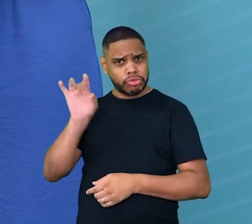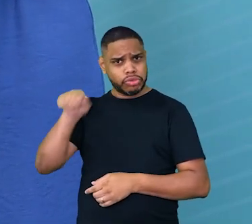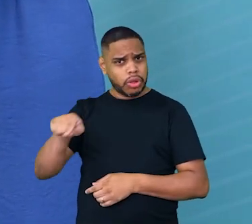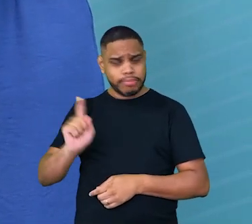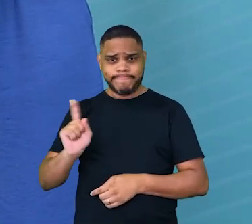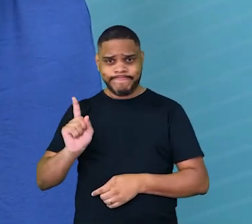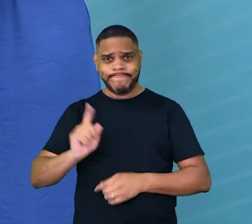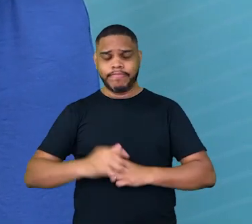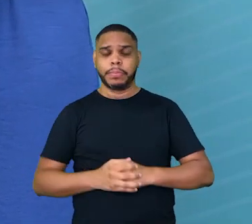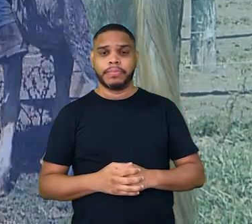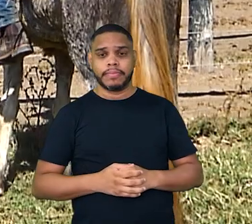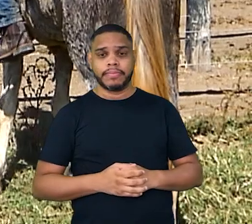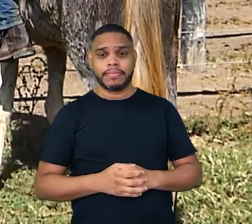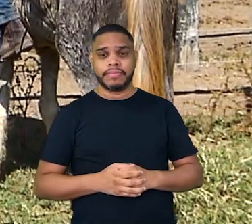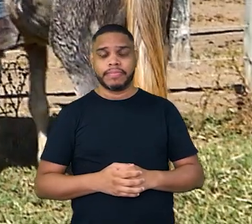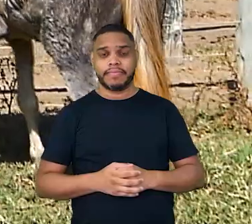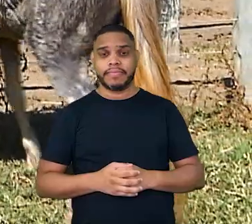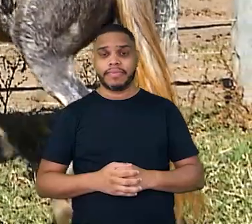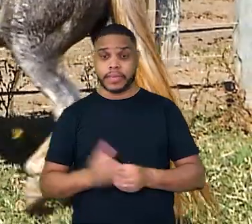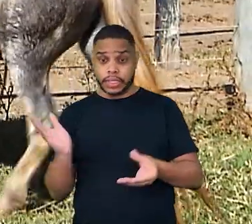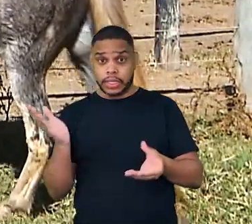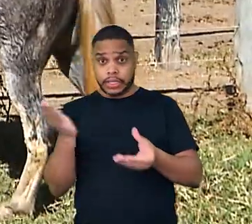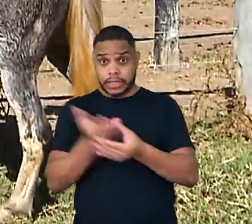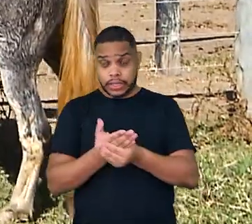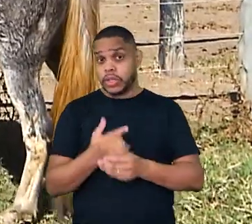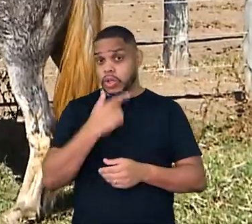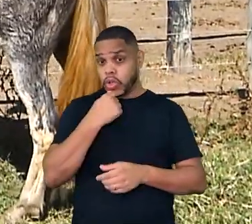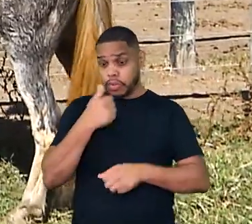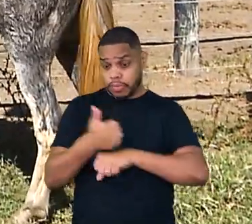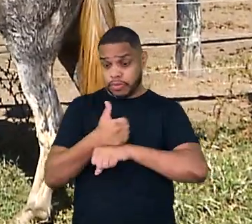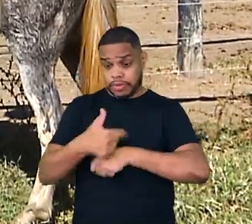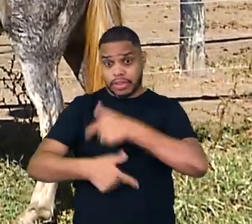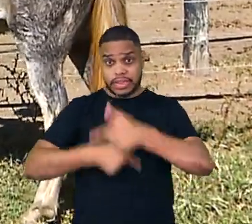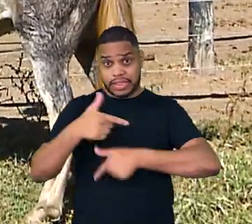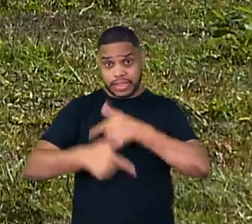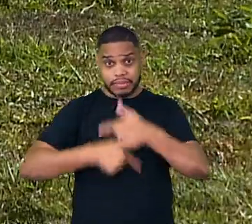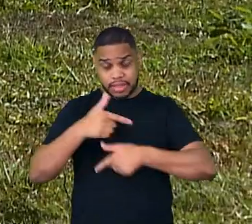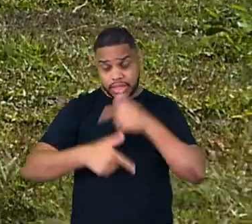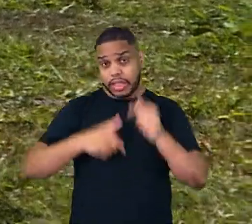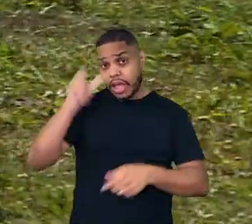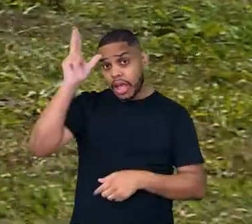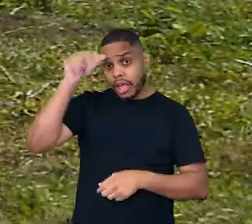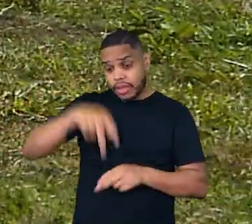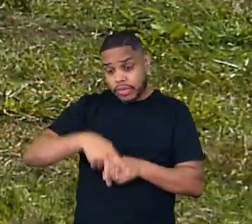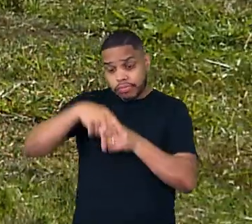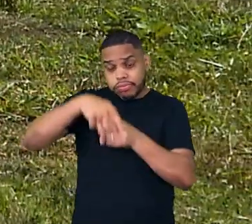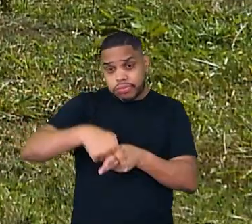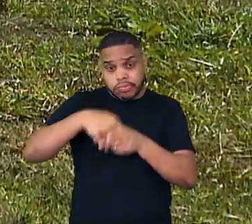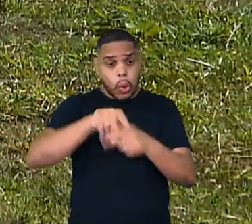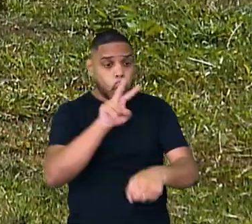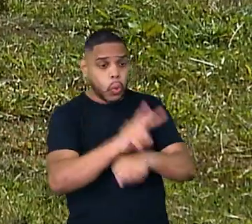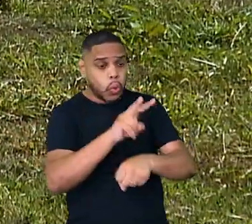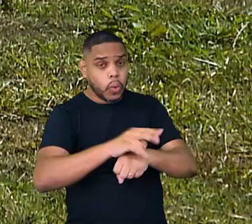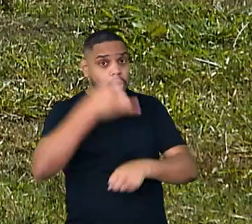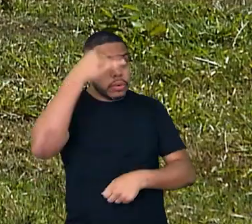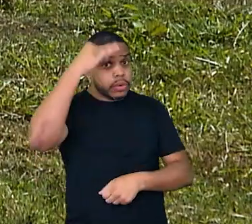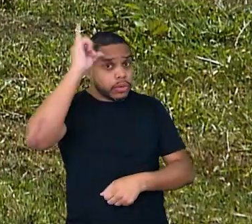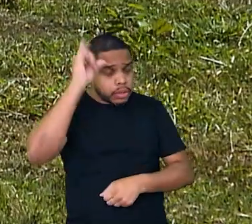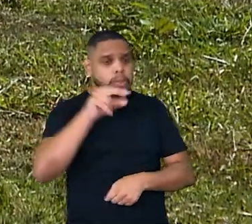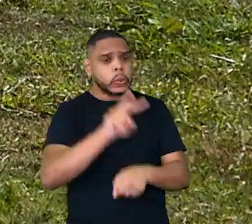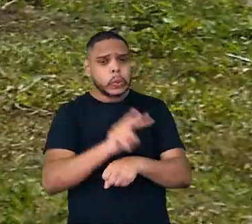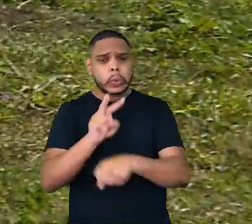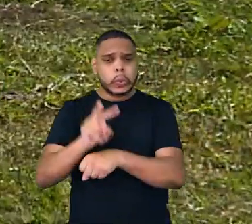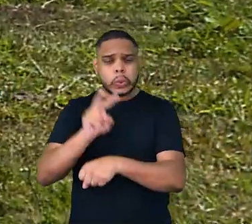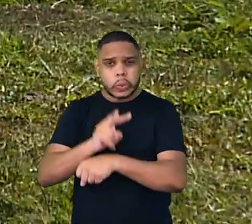pela atividade de risco. Na ação, o vaqueiro disse que se acidentou enquanto lidava com o gado. No hospital,